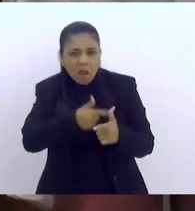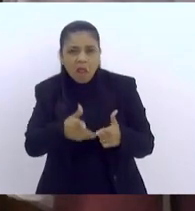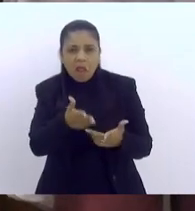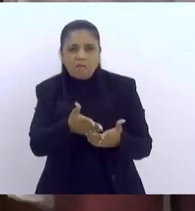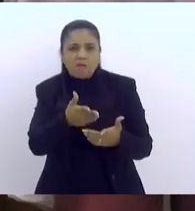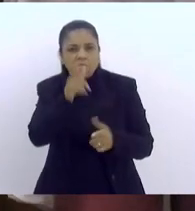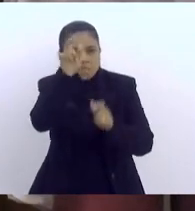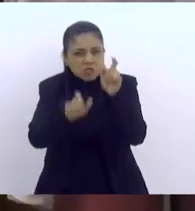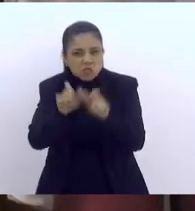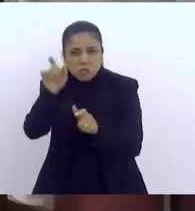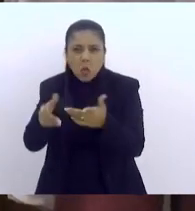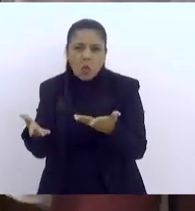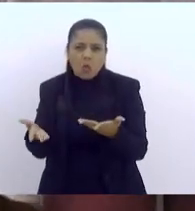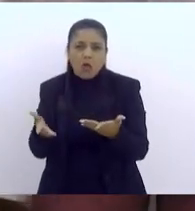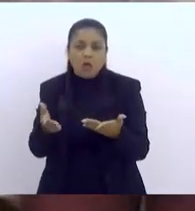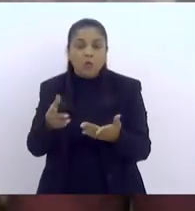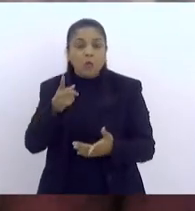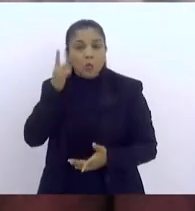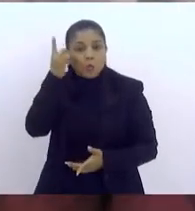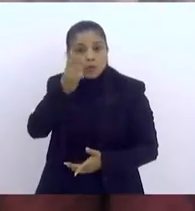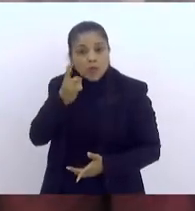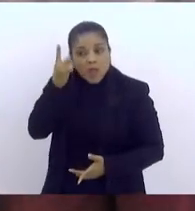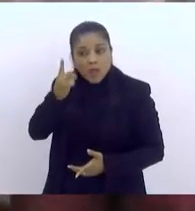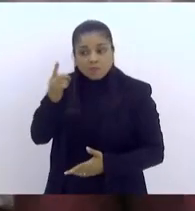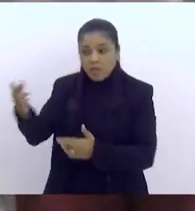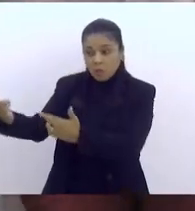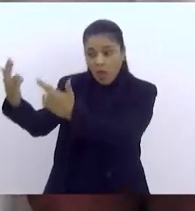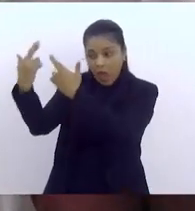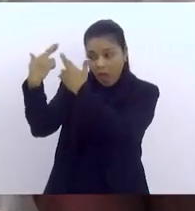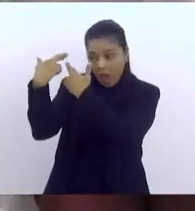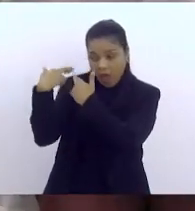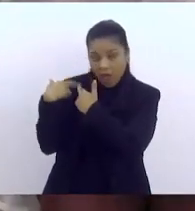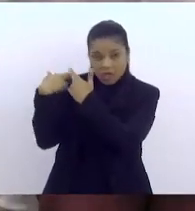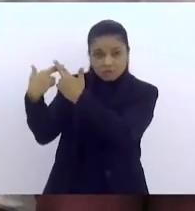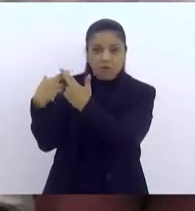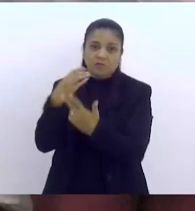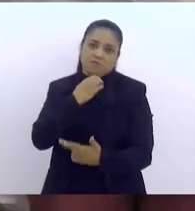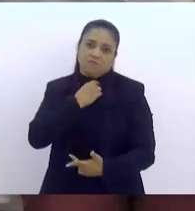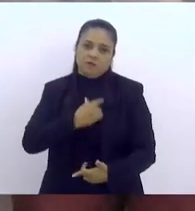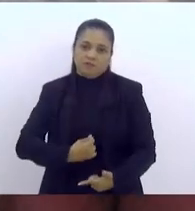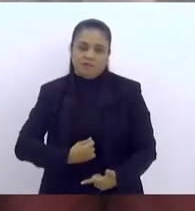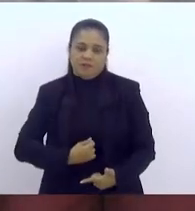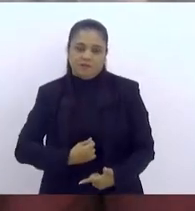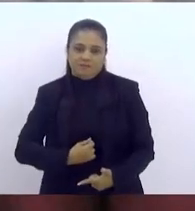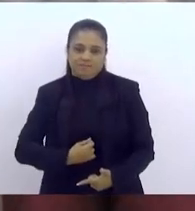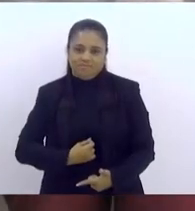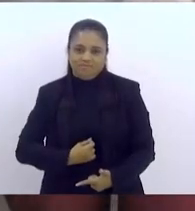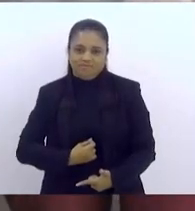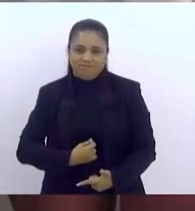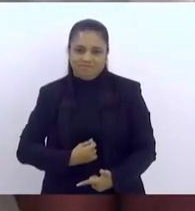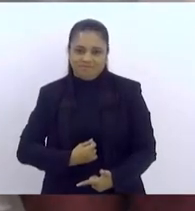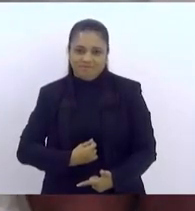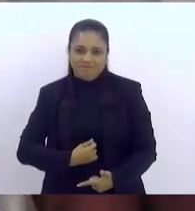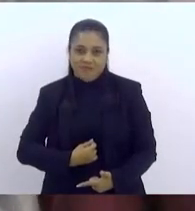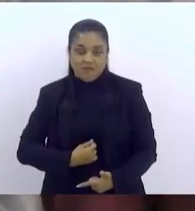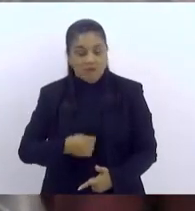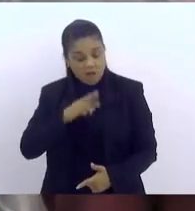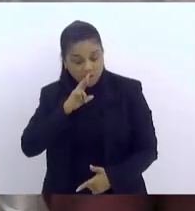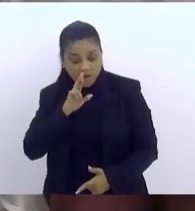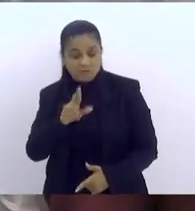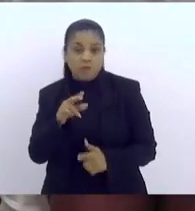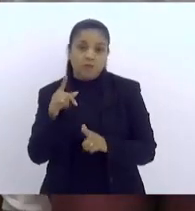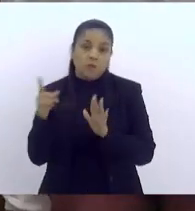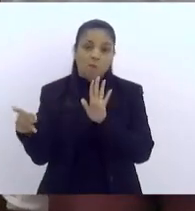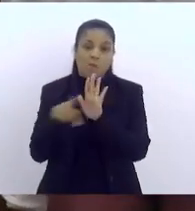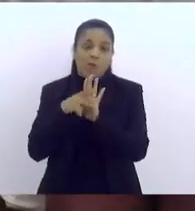pessoas, indivíduos. O deputado que está propondo a medalha tem que ter a responsabilidade para quem ele está dando essa medalha e que ele responda